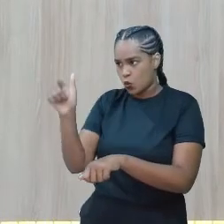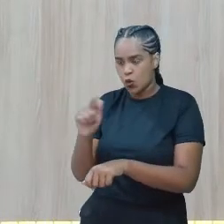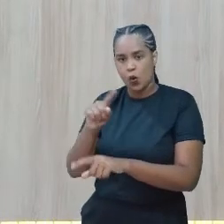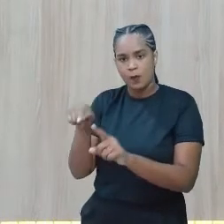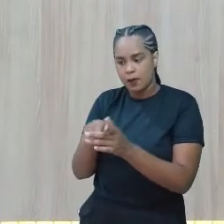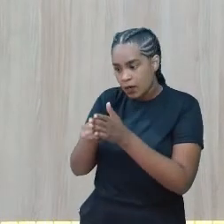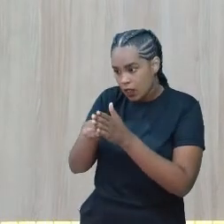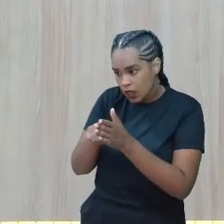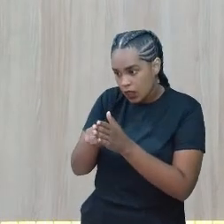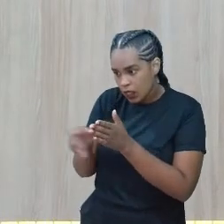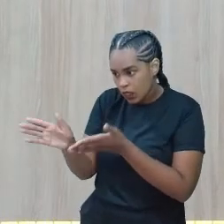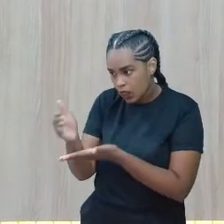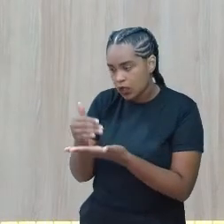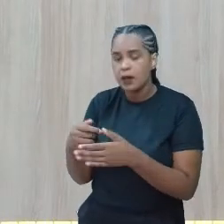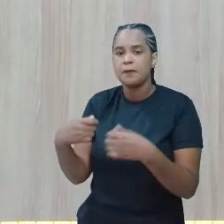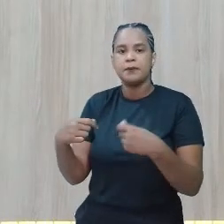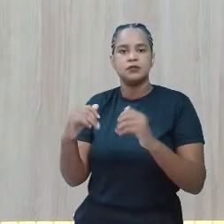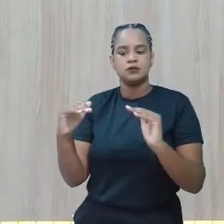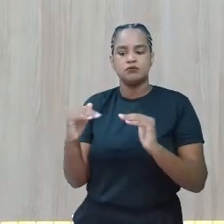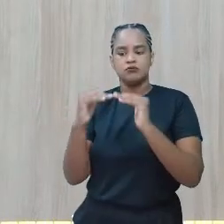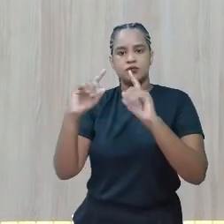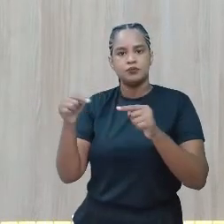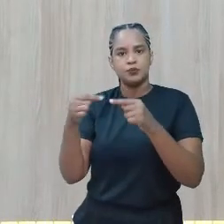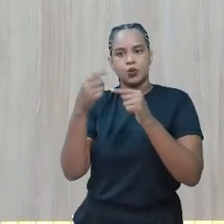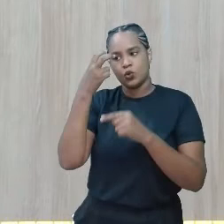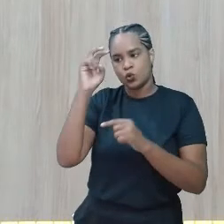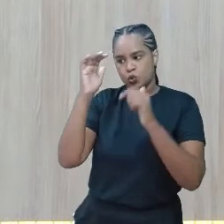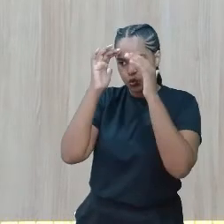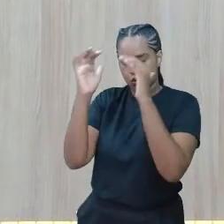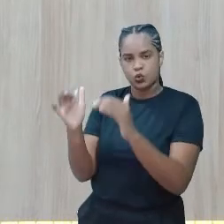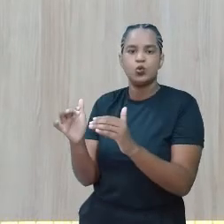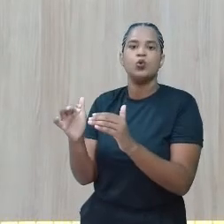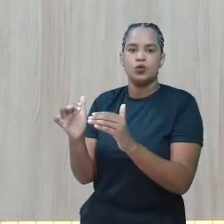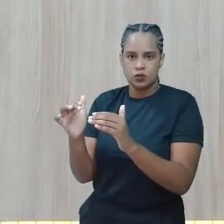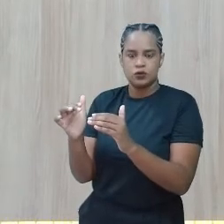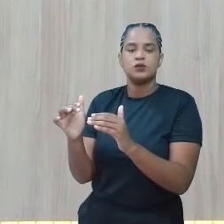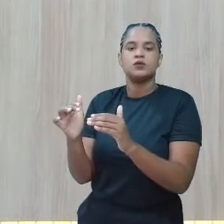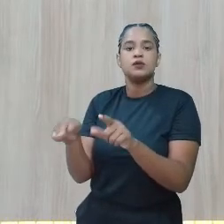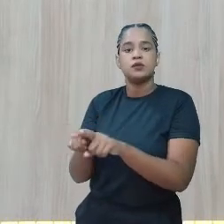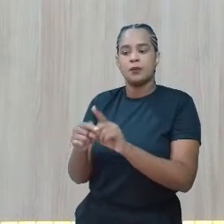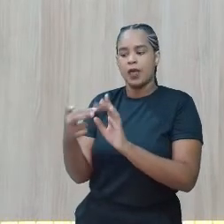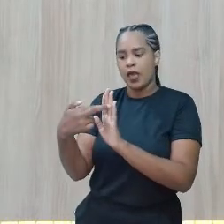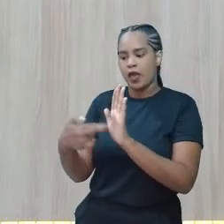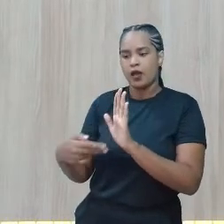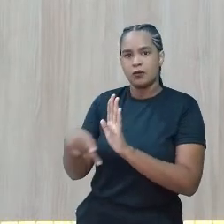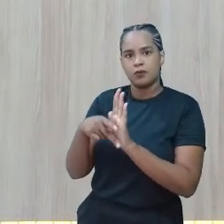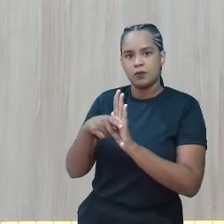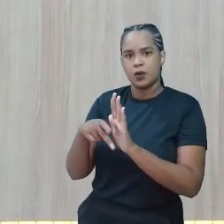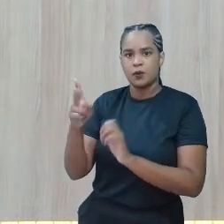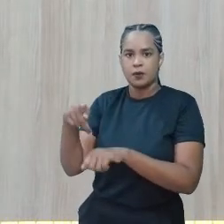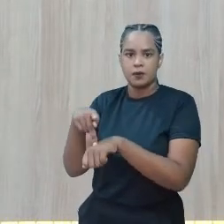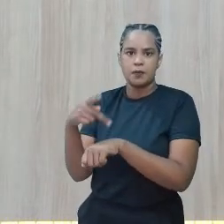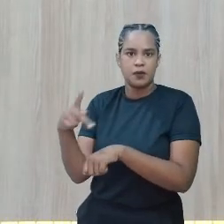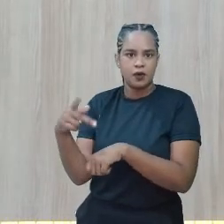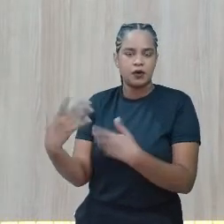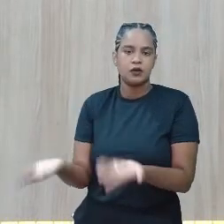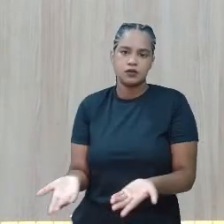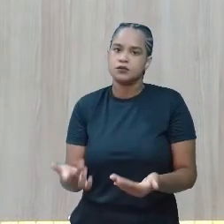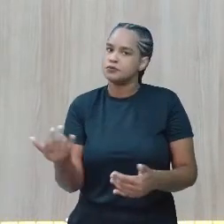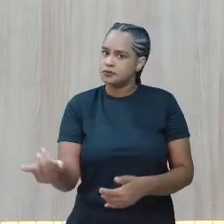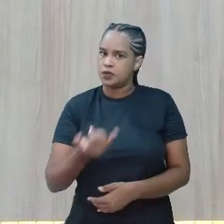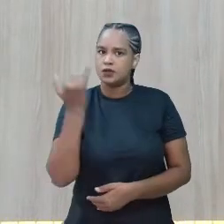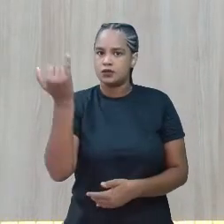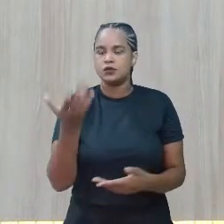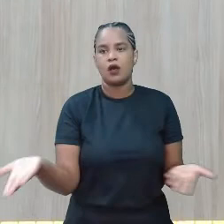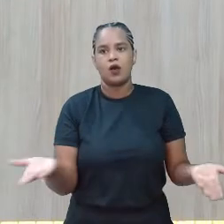realizar trabalhos, tem que se enquadrar à cultura daquele país, às regras daquele país. E isso é importante.